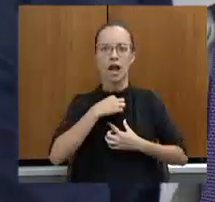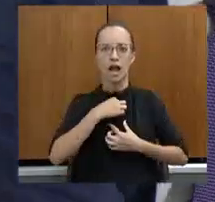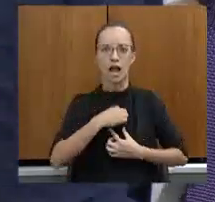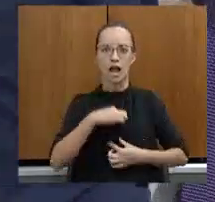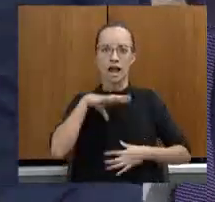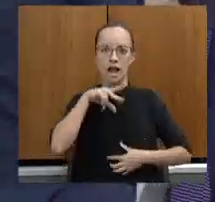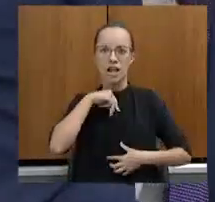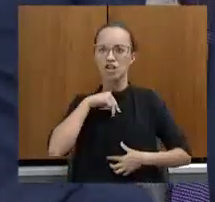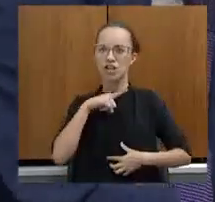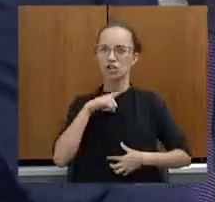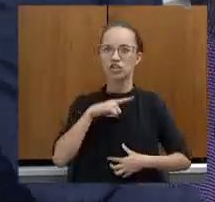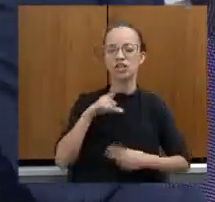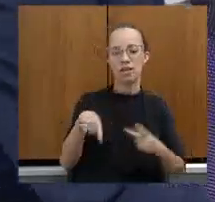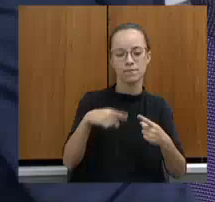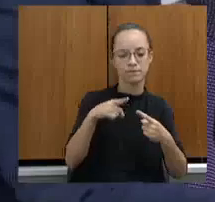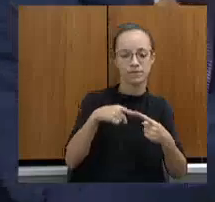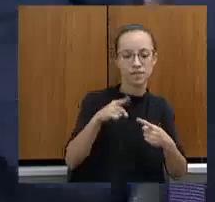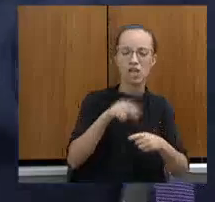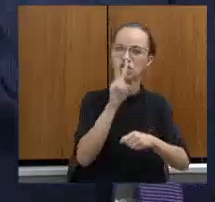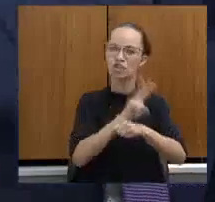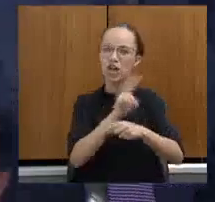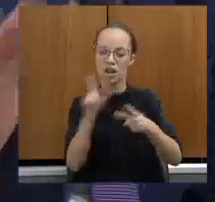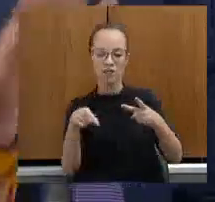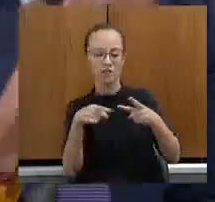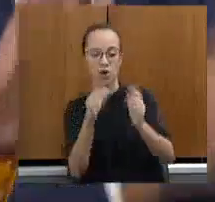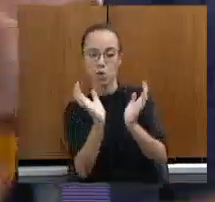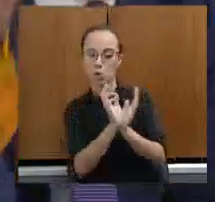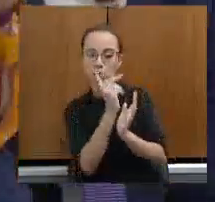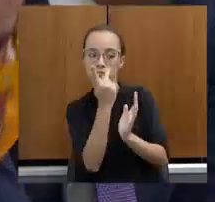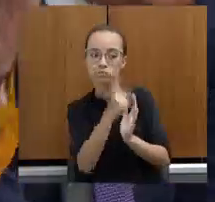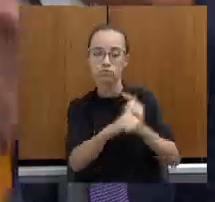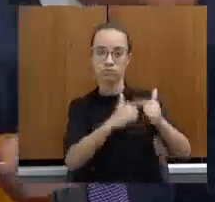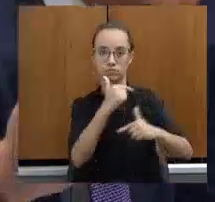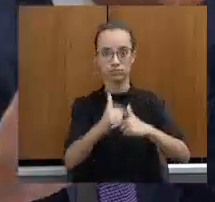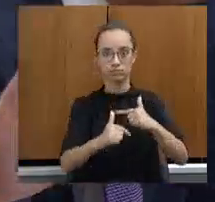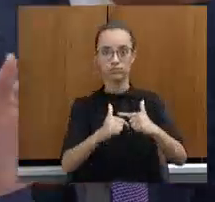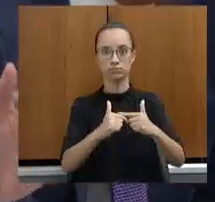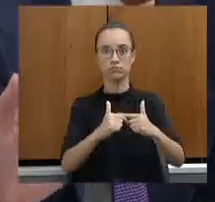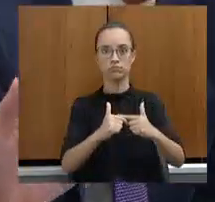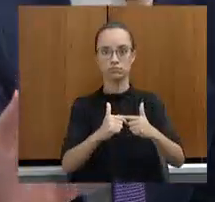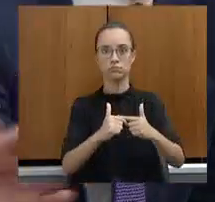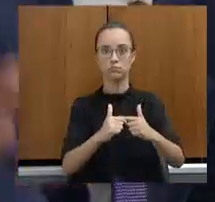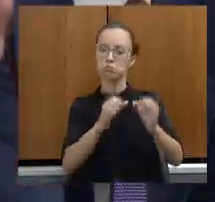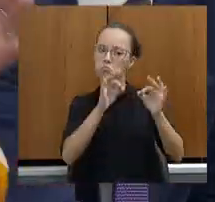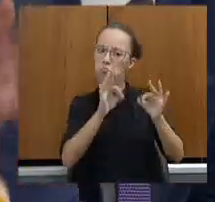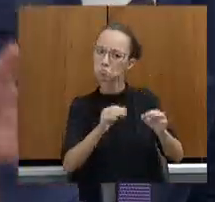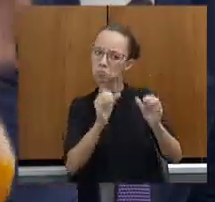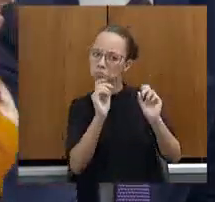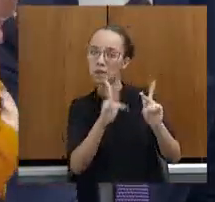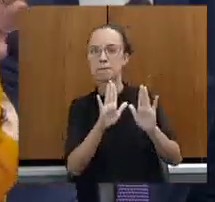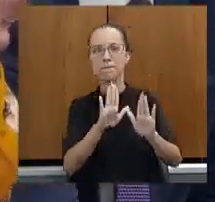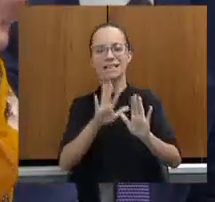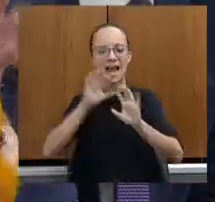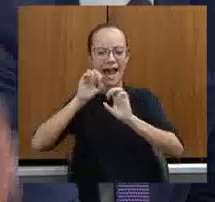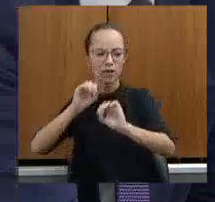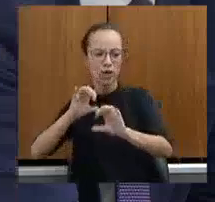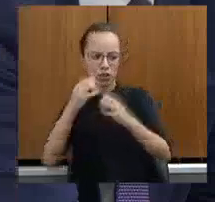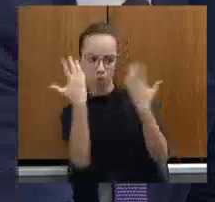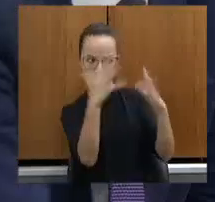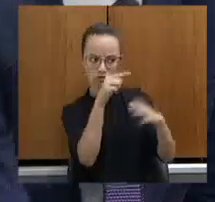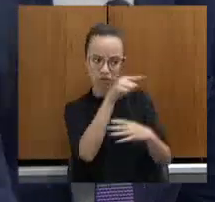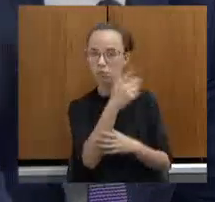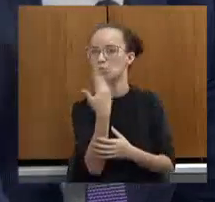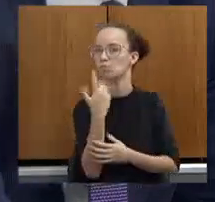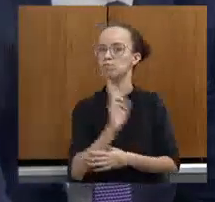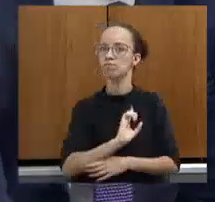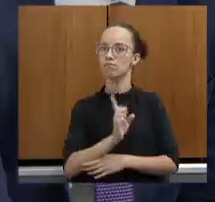superintendentes assessores cargos comissionados o que tá plenamente legítimo mas a educação não está aplaudindo